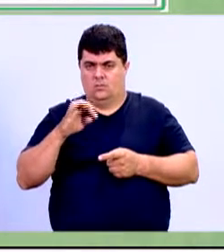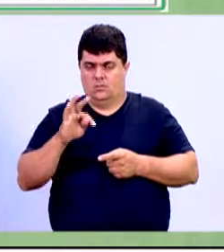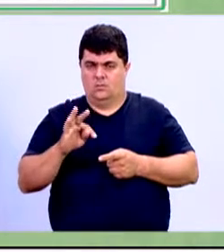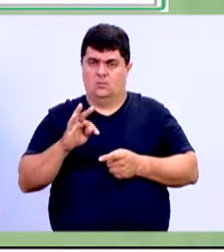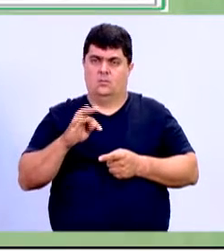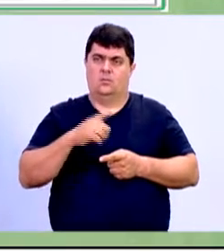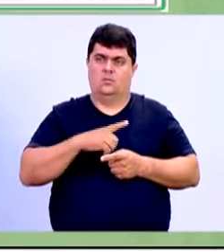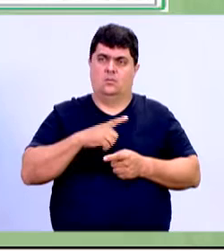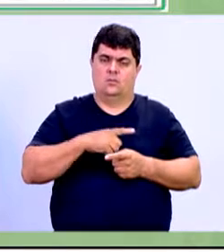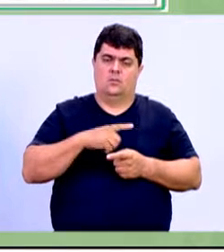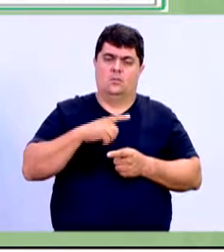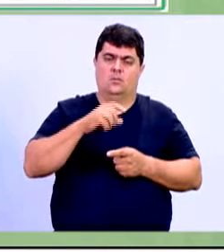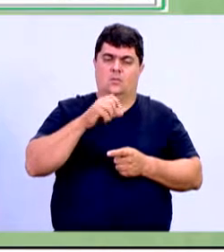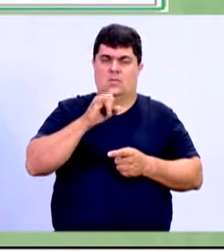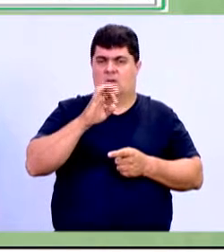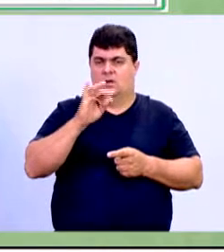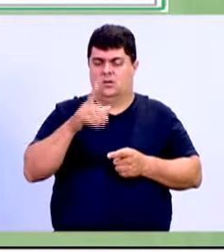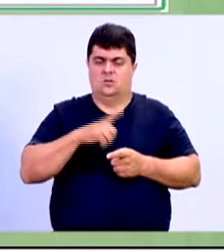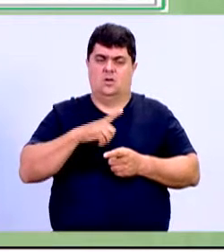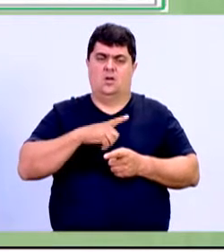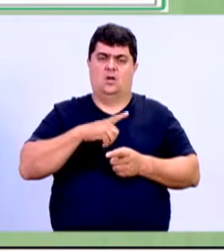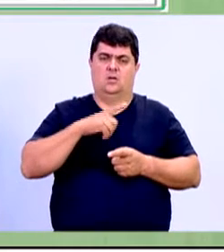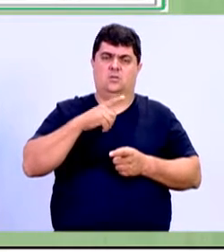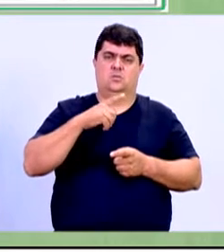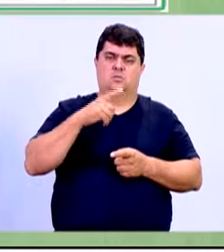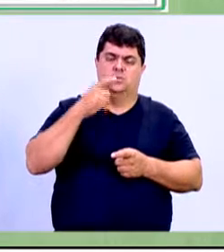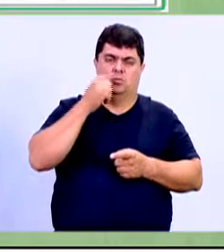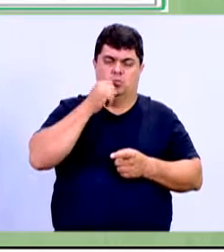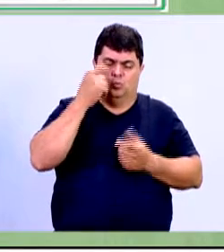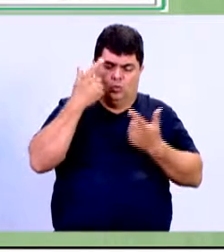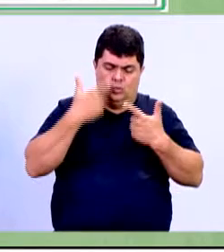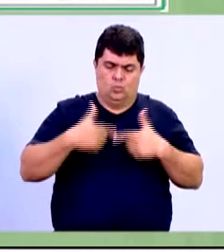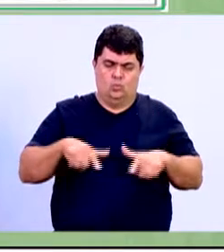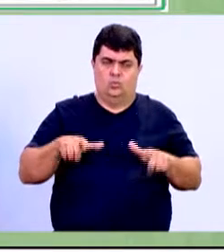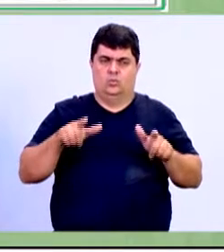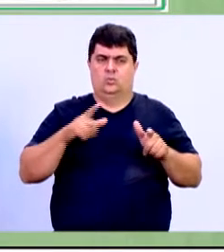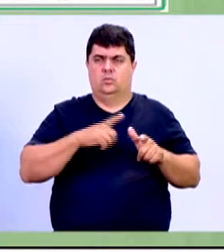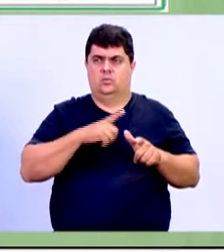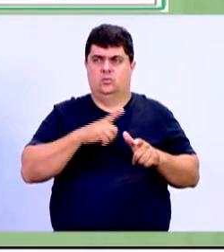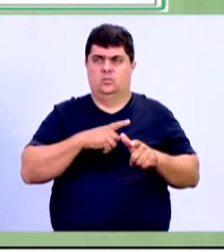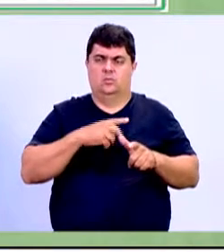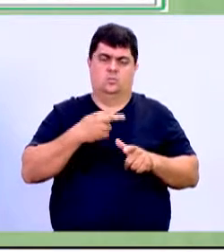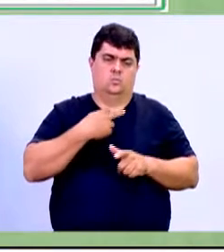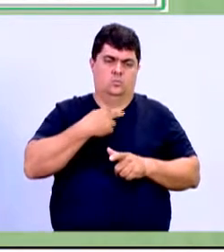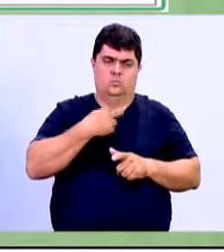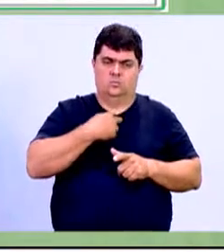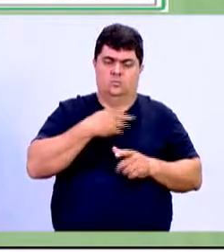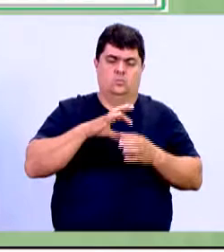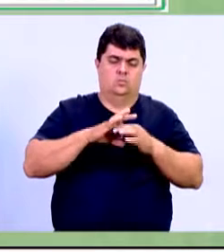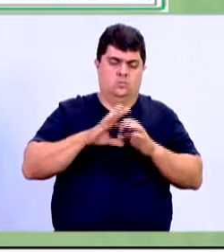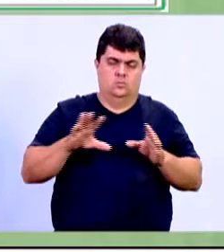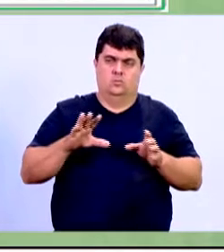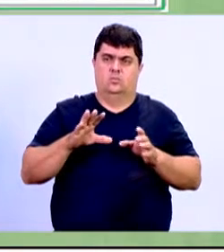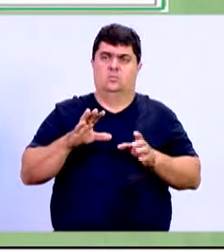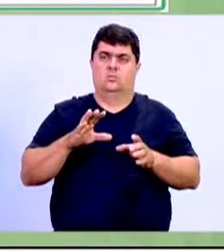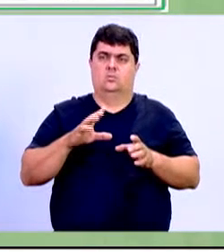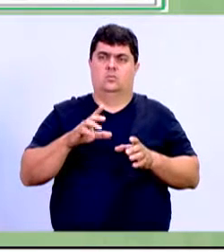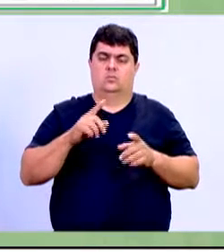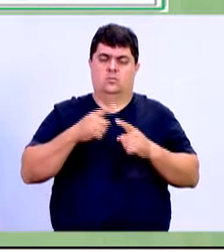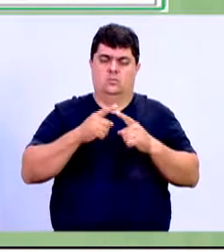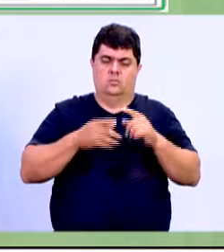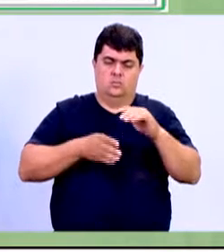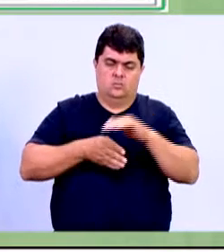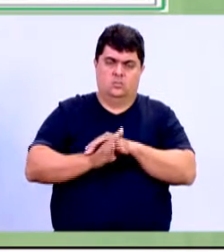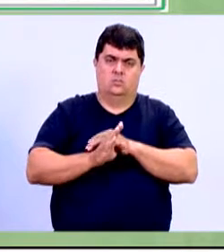indesejados, sites de pornografia, sites que não podem ser liberados para o